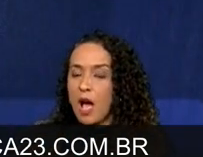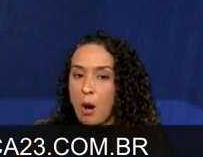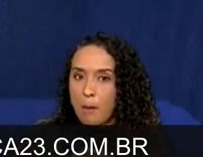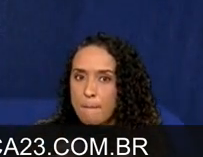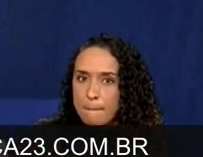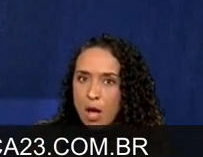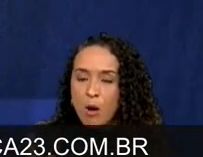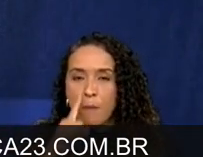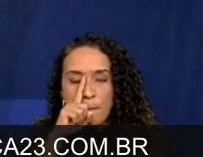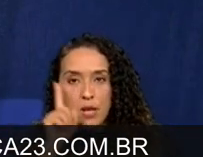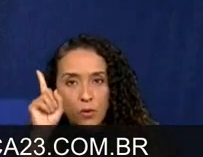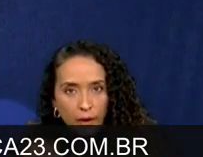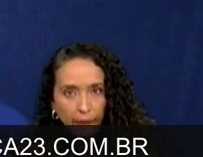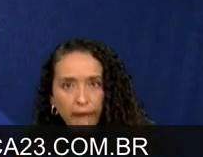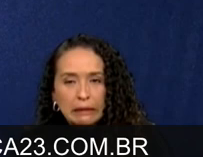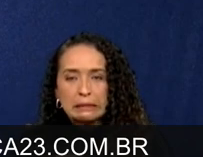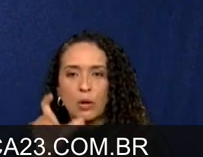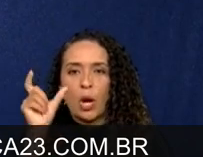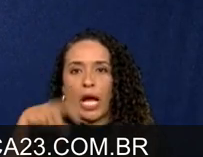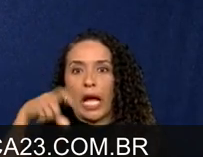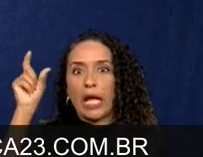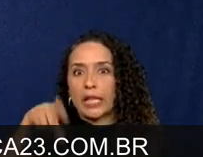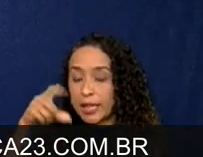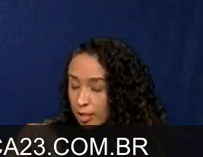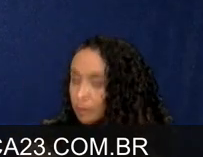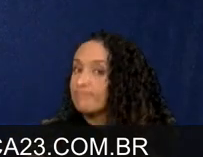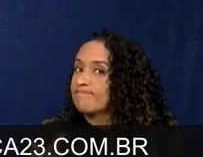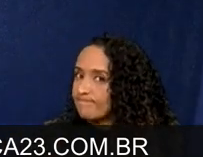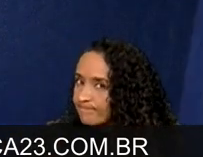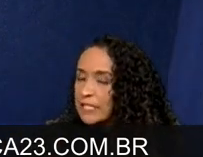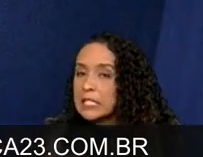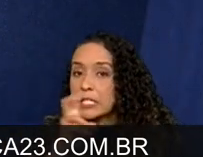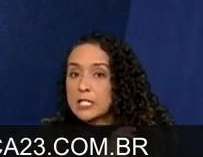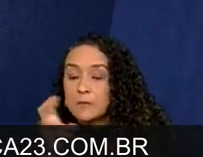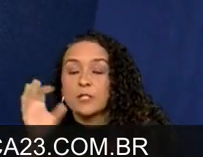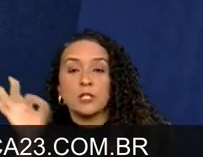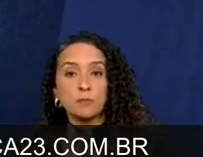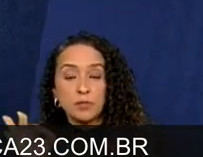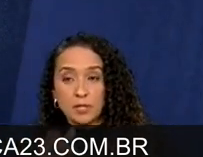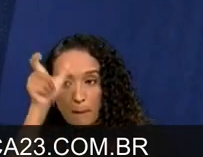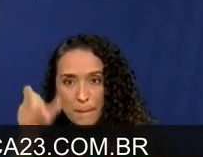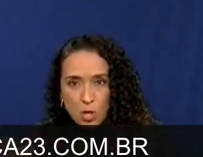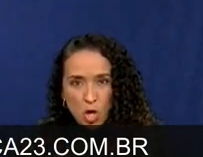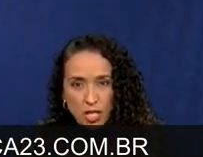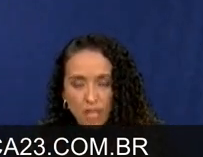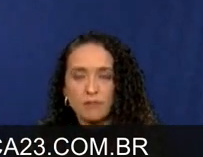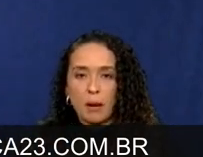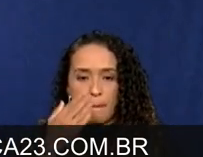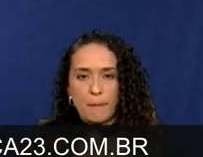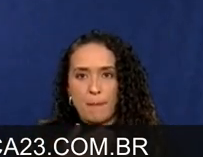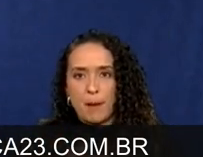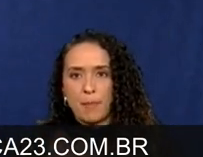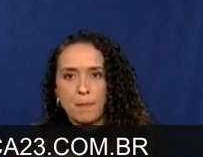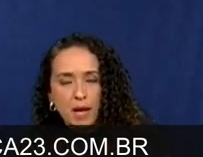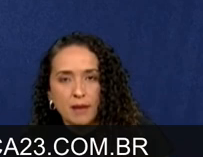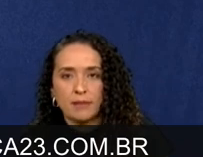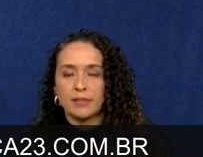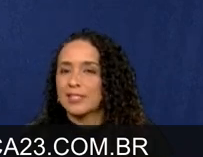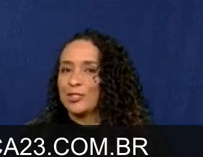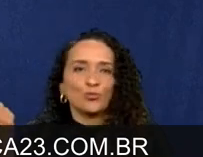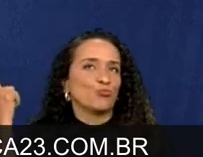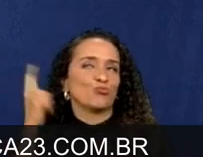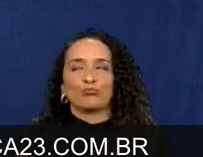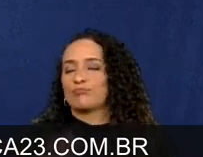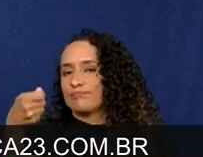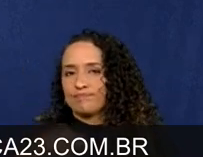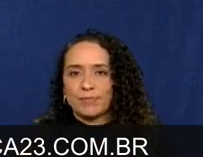na hora das contas, é o cartão de crédito. 55% dos devedores parcelaram a fatura e não deram